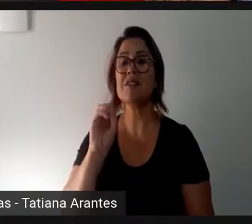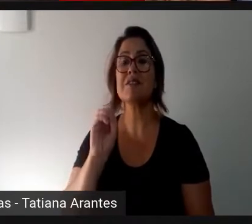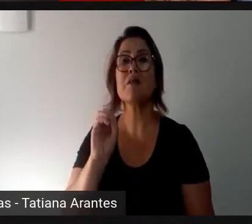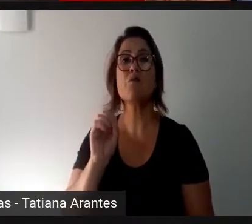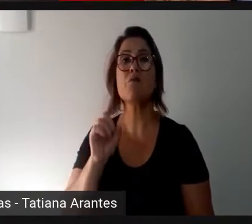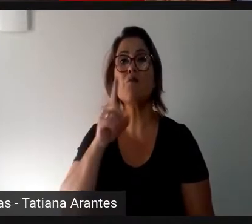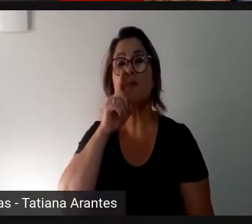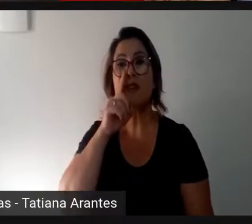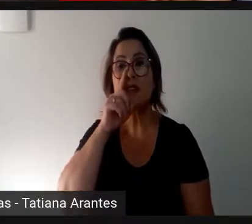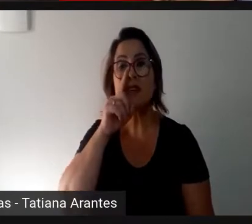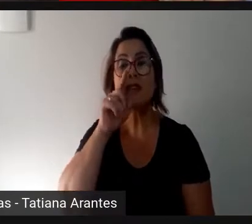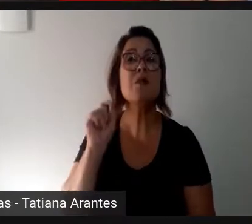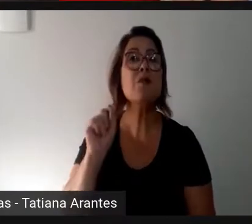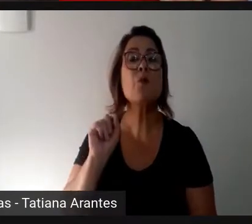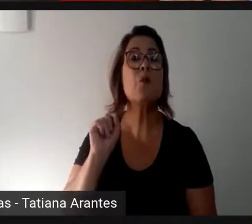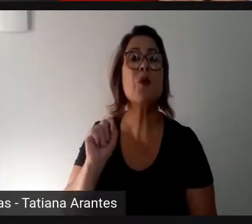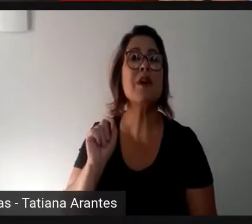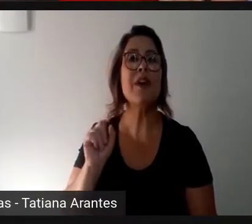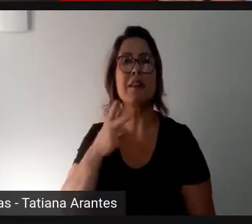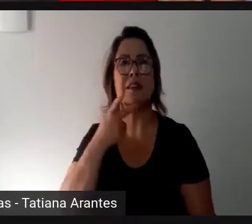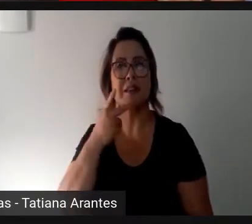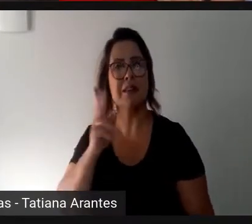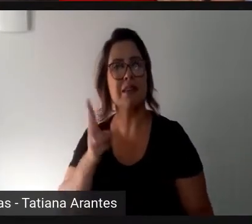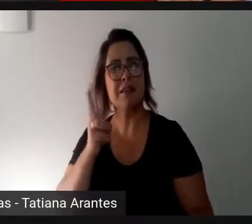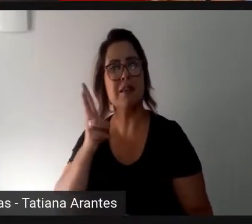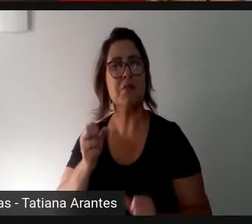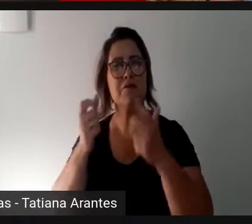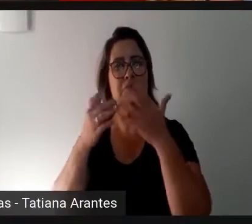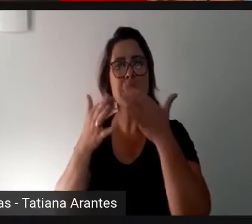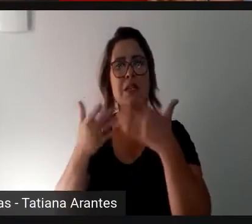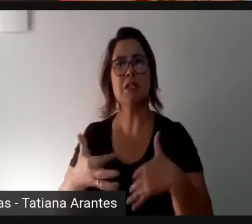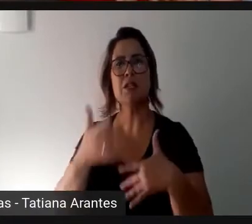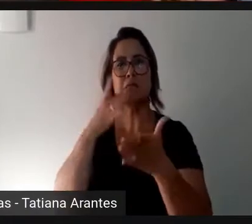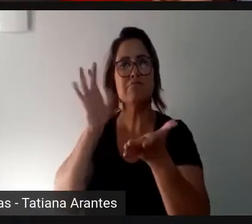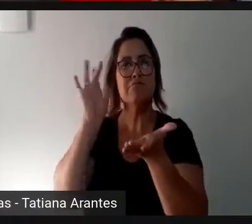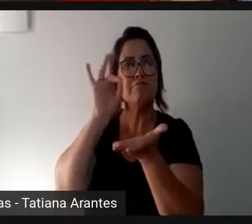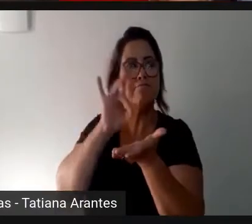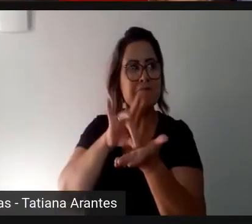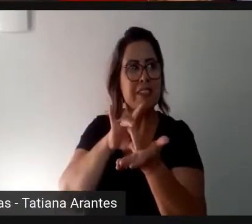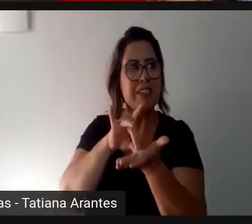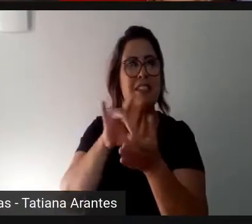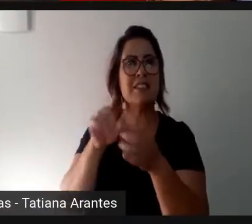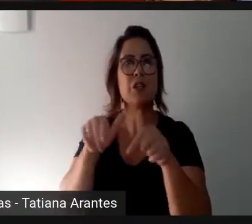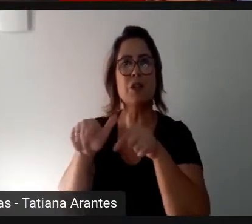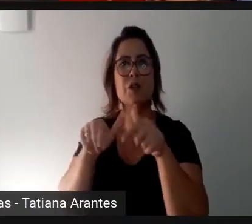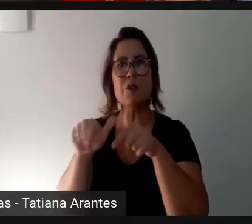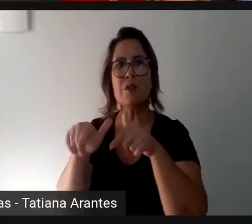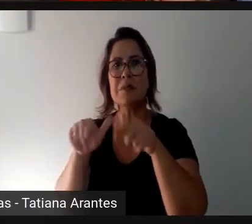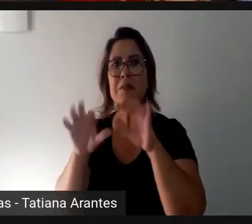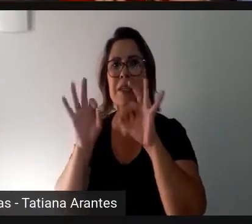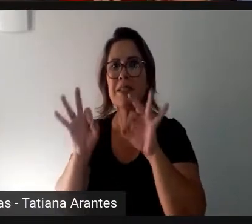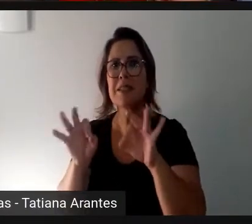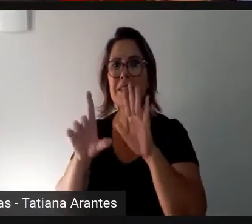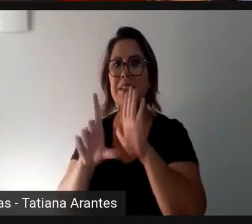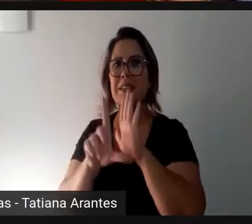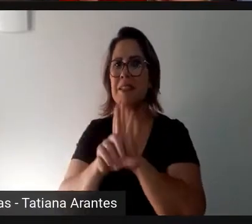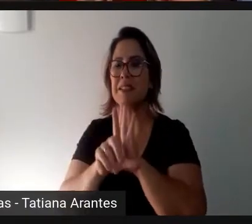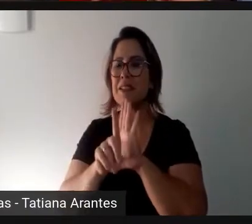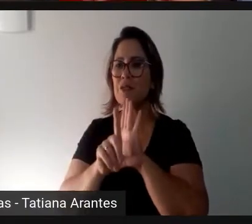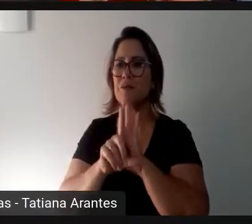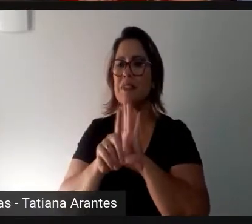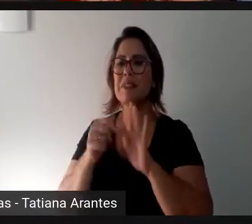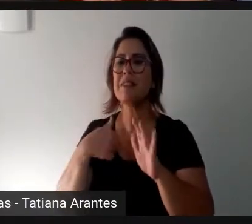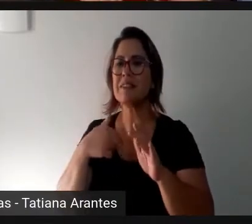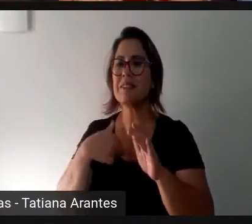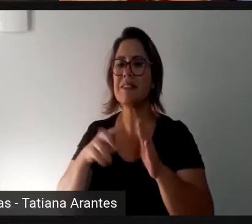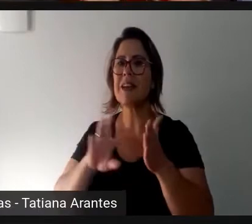de fazer, sempre que eu falo de compliance ou da contraposição de eficiência e legalidade, a metáfora do